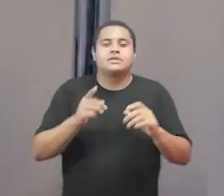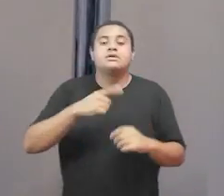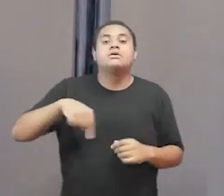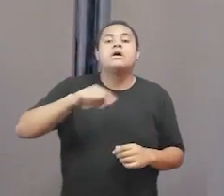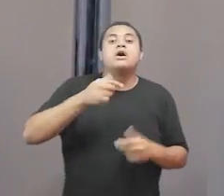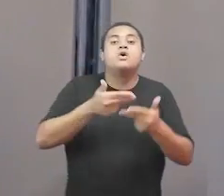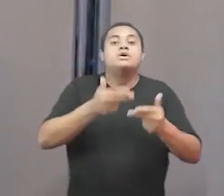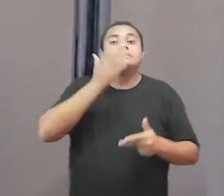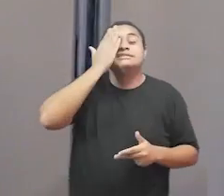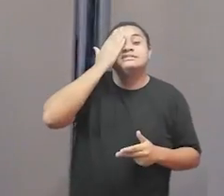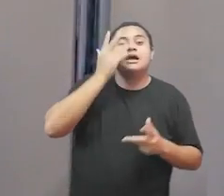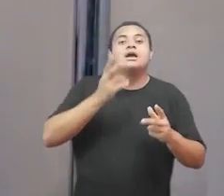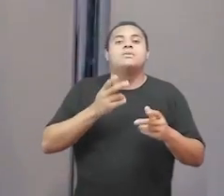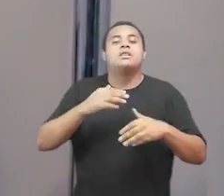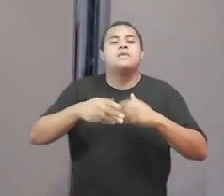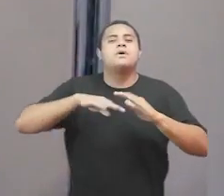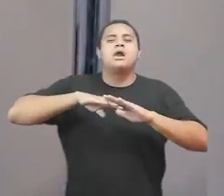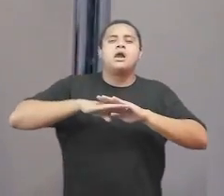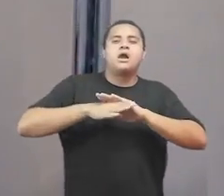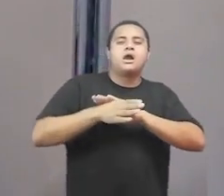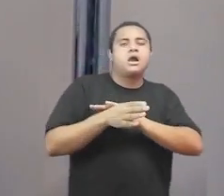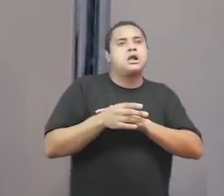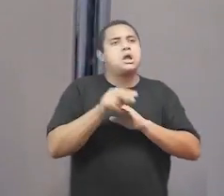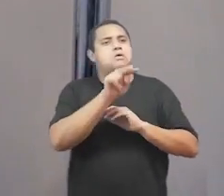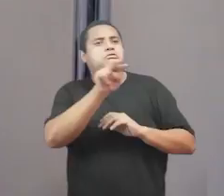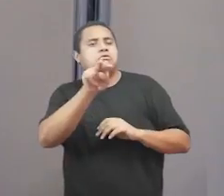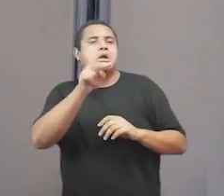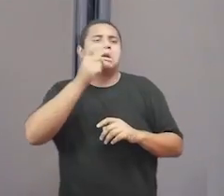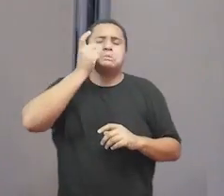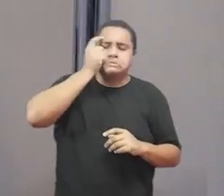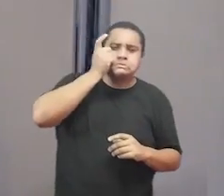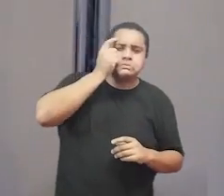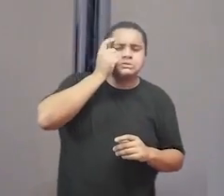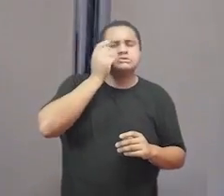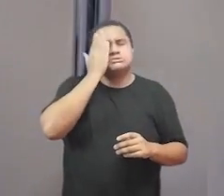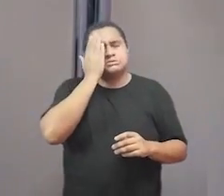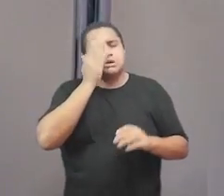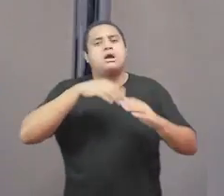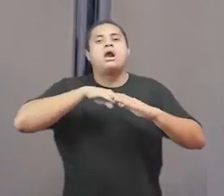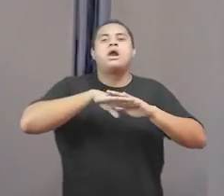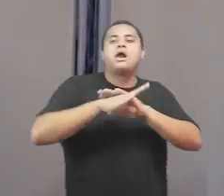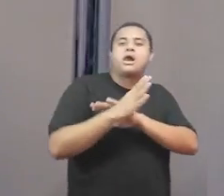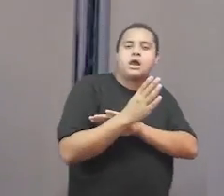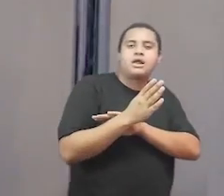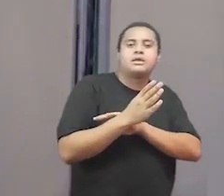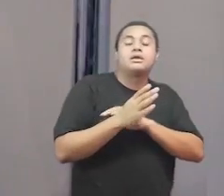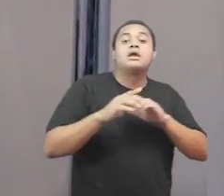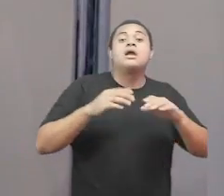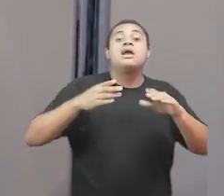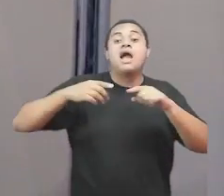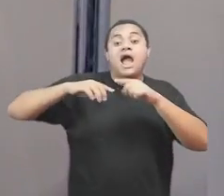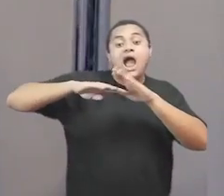Então, o que sabemos, o que a gente sabe, torna-se um hábito de ver e de pensar, de ver o mundo e pensar sobre o mundo. E